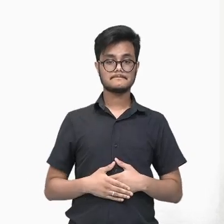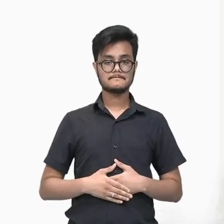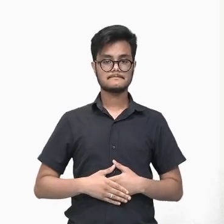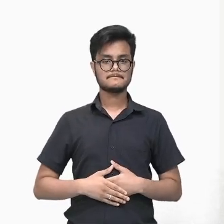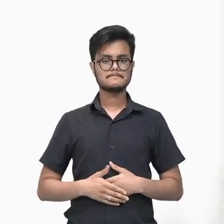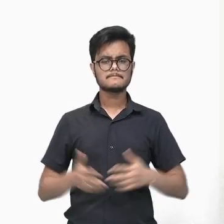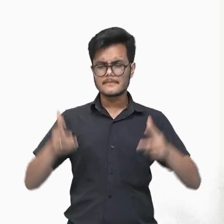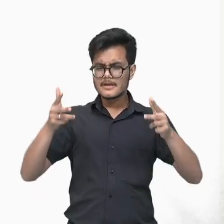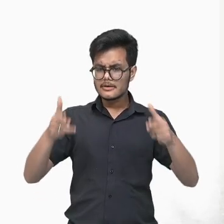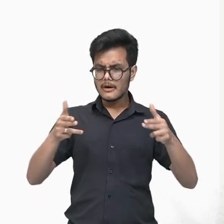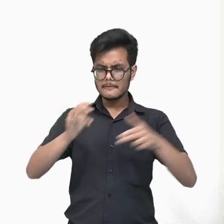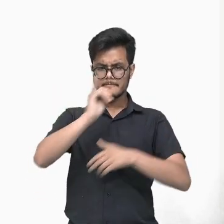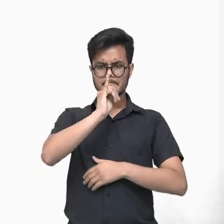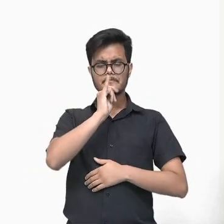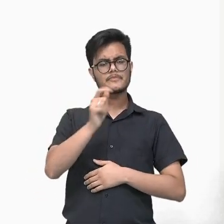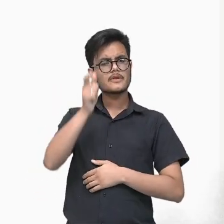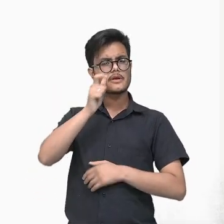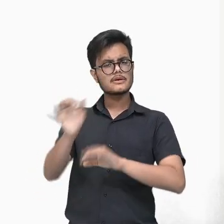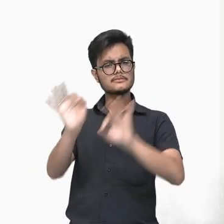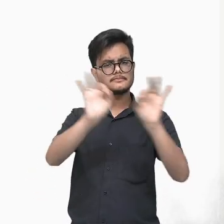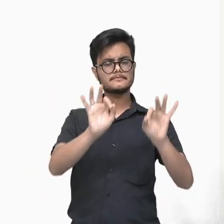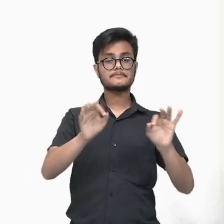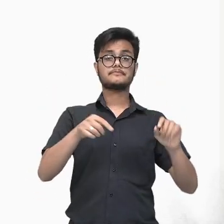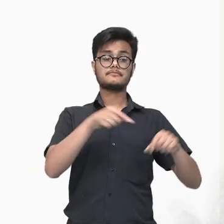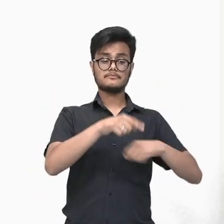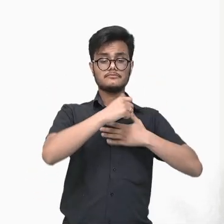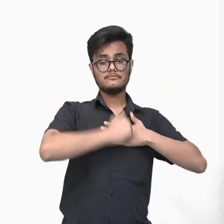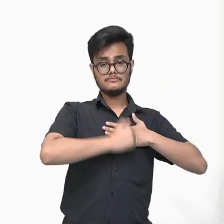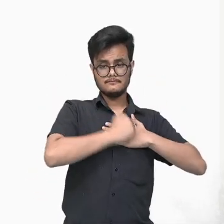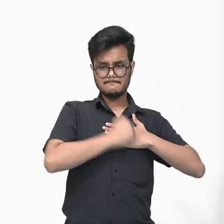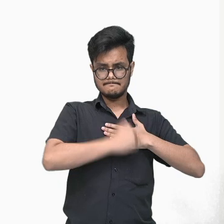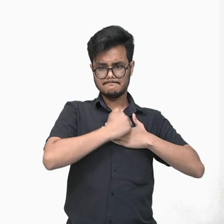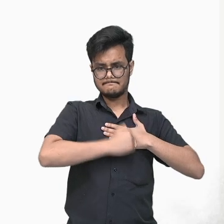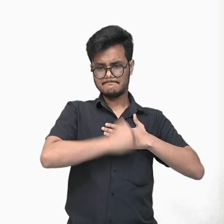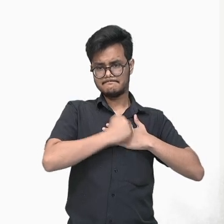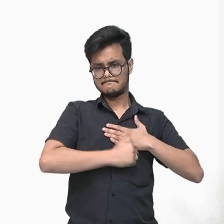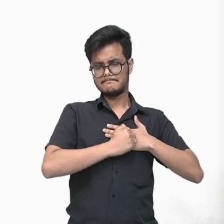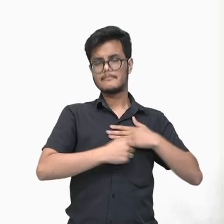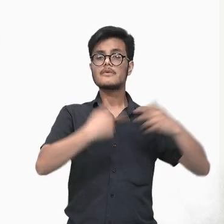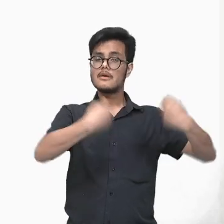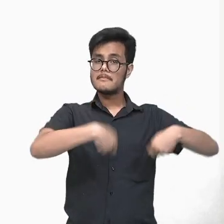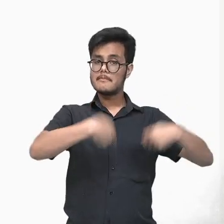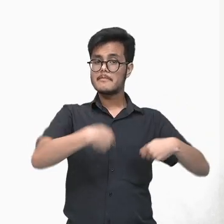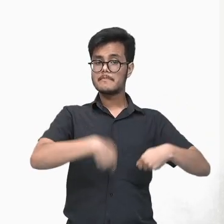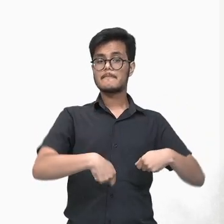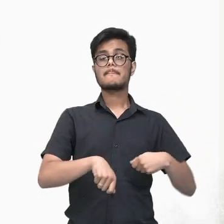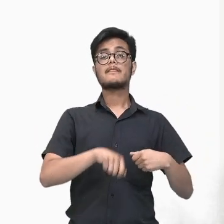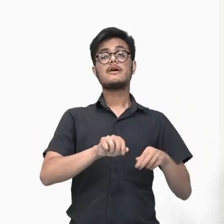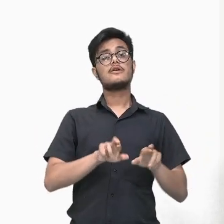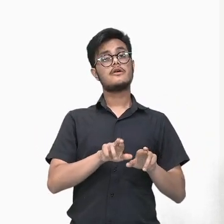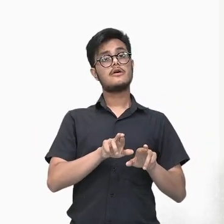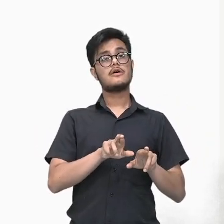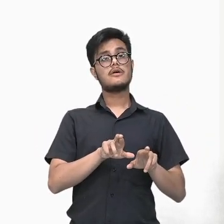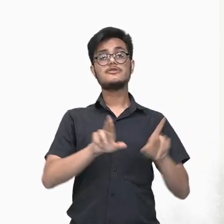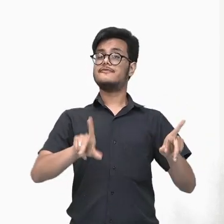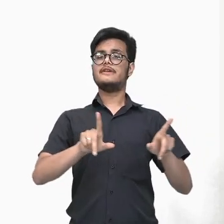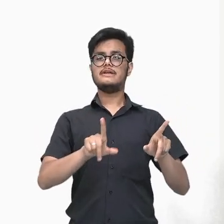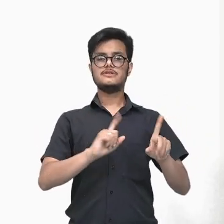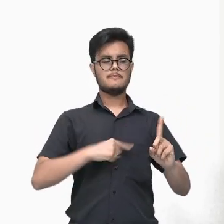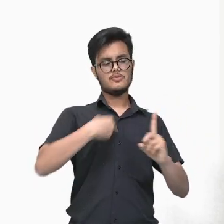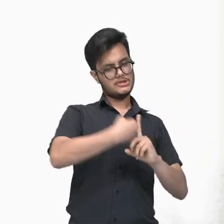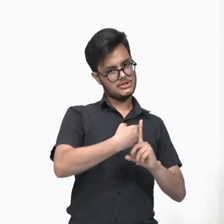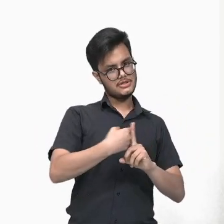nós vimos, que no atrito eu tenho aqui cargas de sinais contrários,